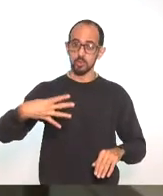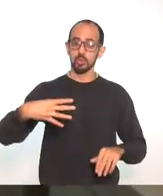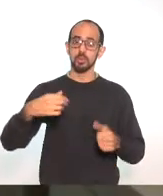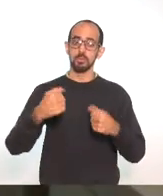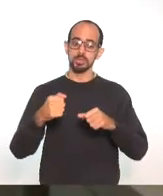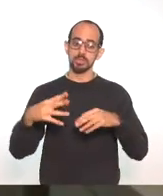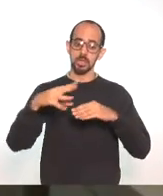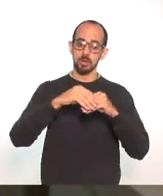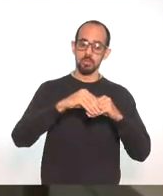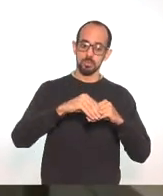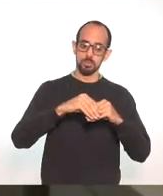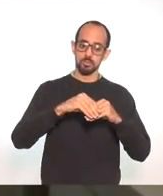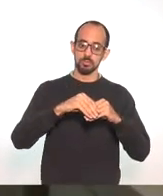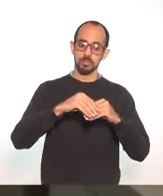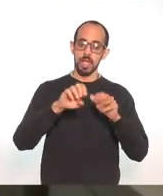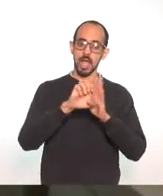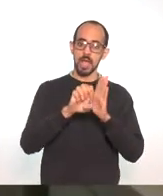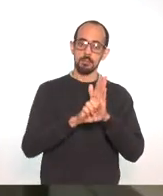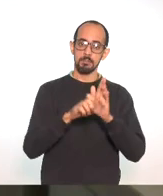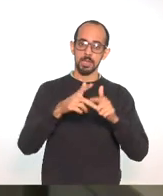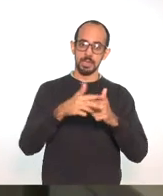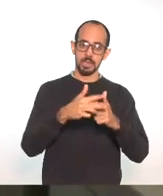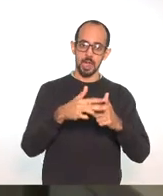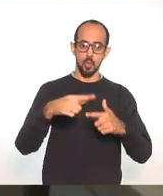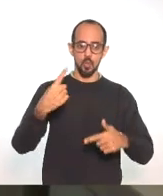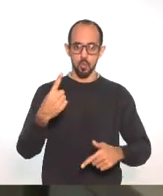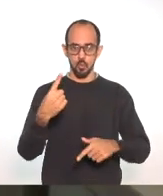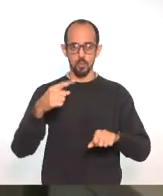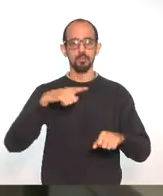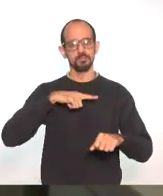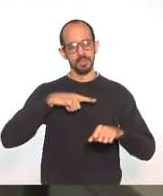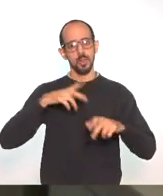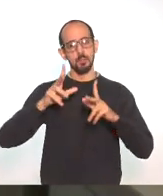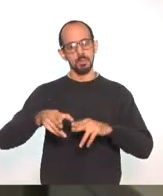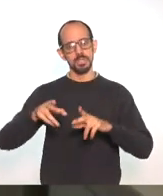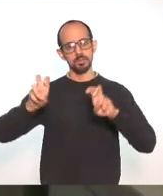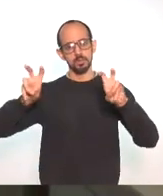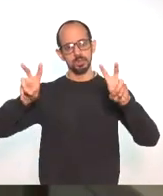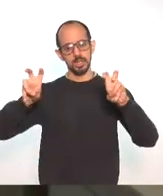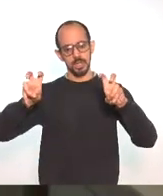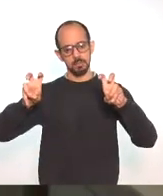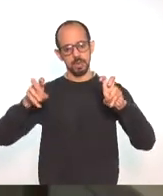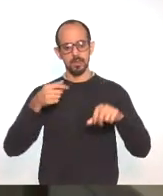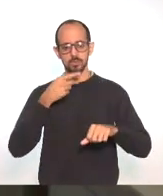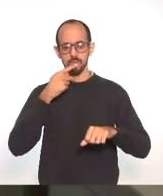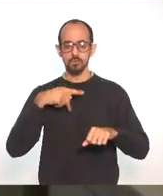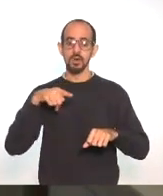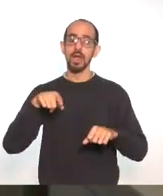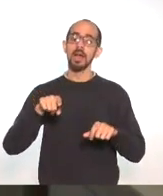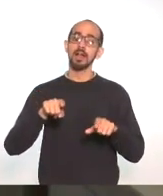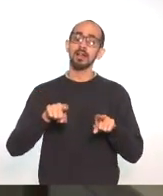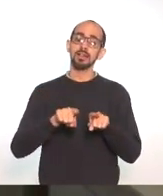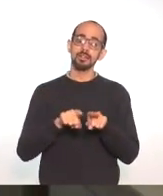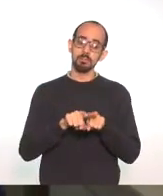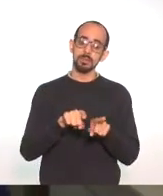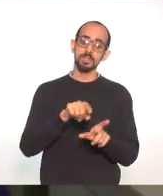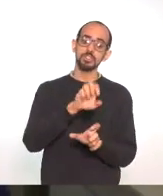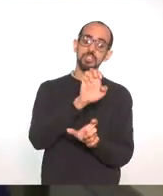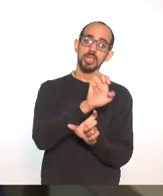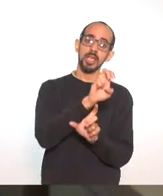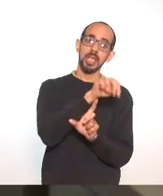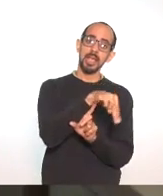ser conte nada a emenda um versam sobre o mesmo tema e fala aí